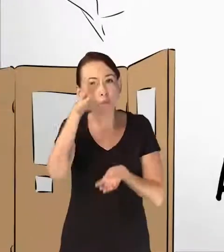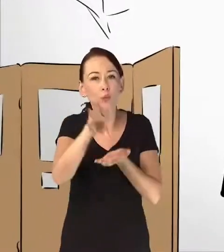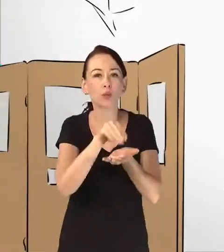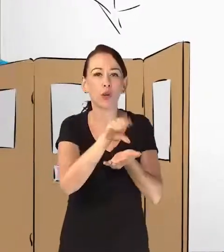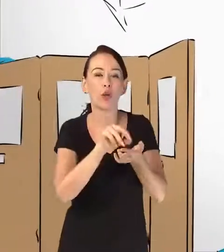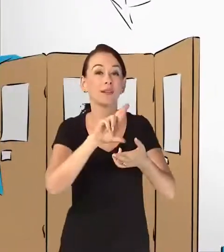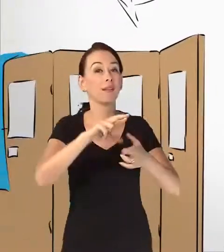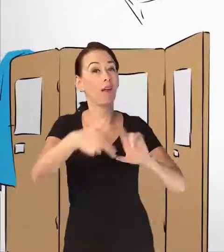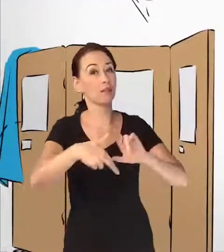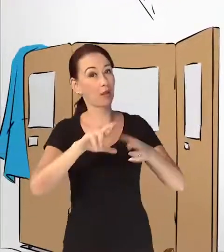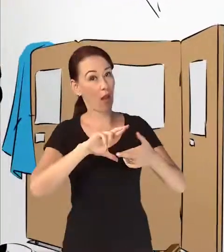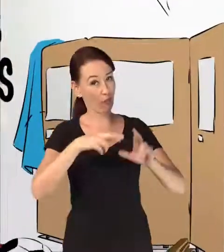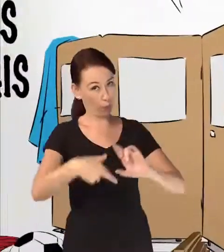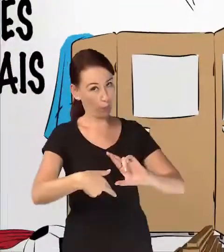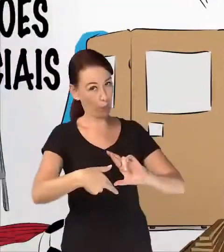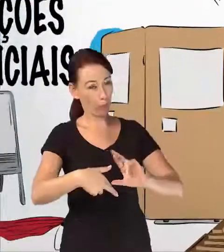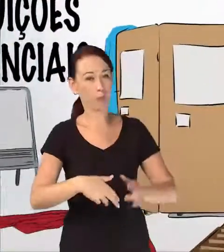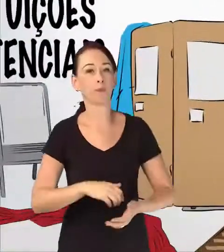de coleta seletiva.